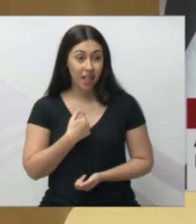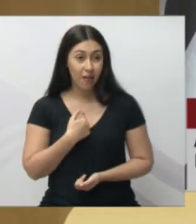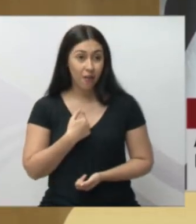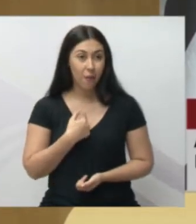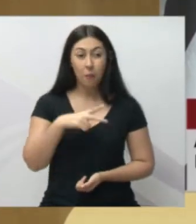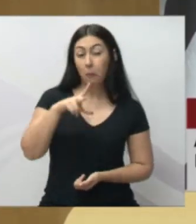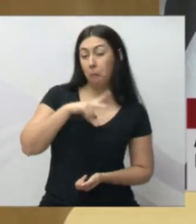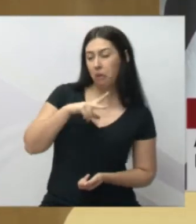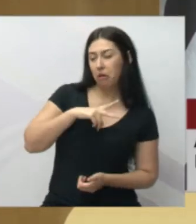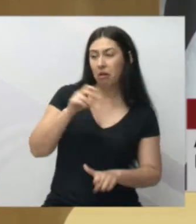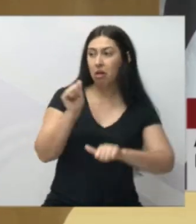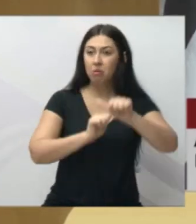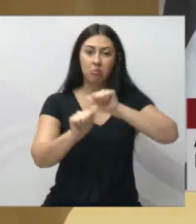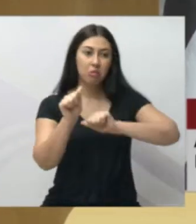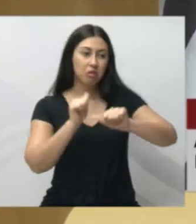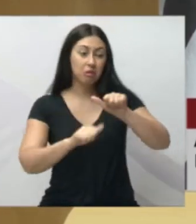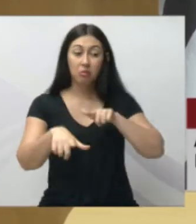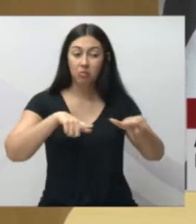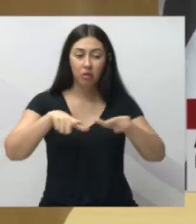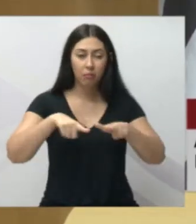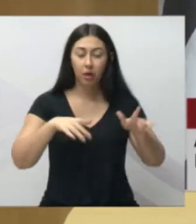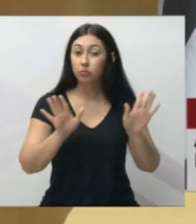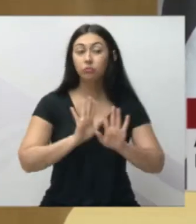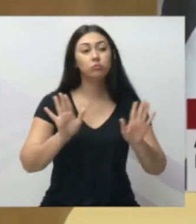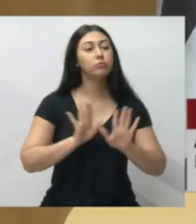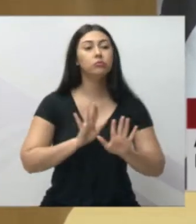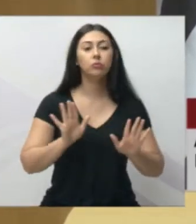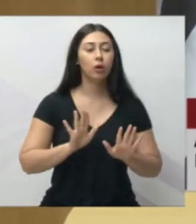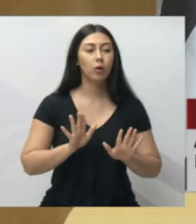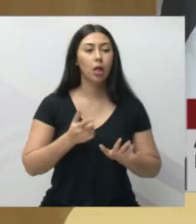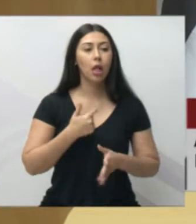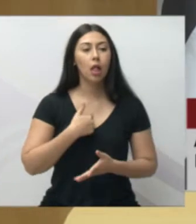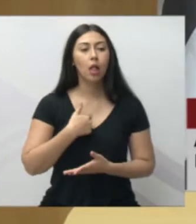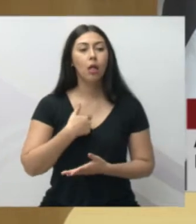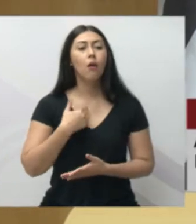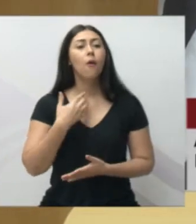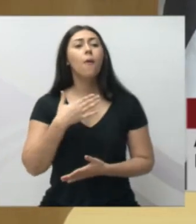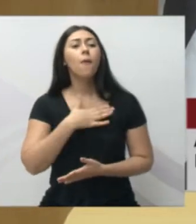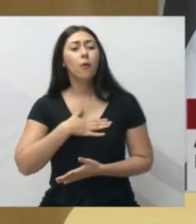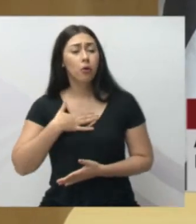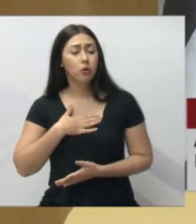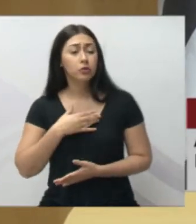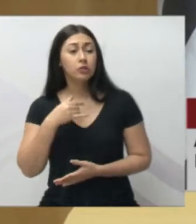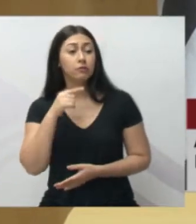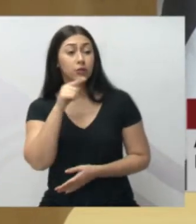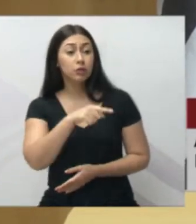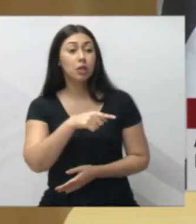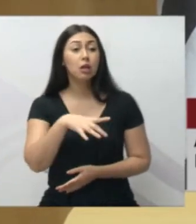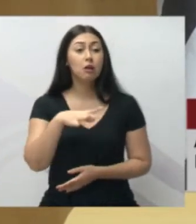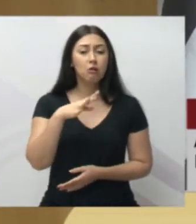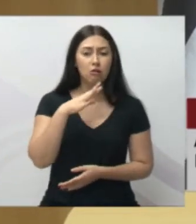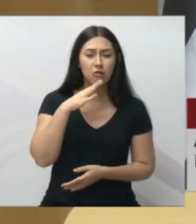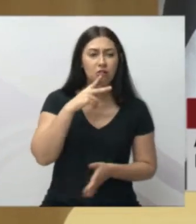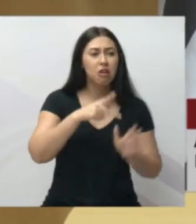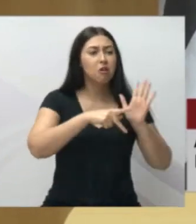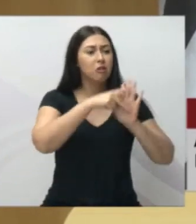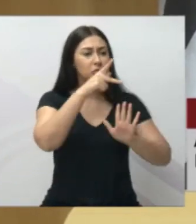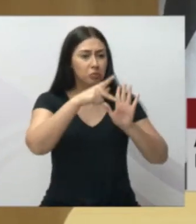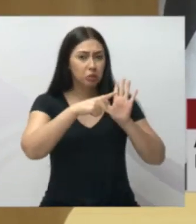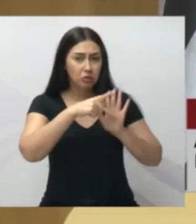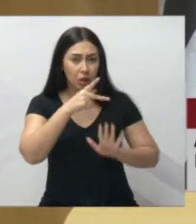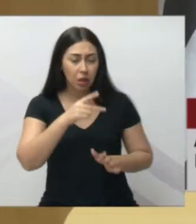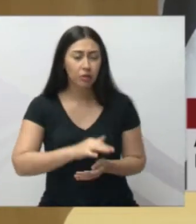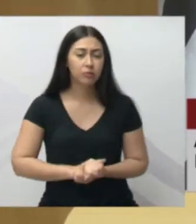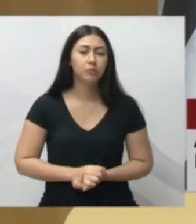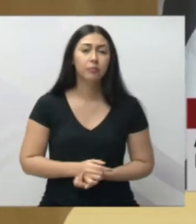pessoalidade, eu gosto que conheçam política pública, e é um desafio trabalhar